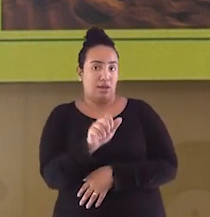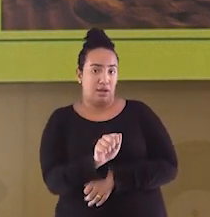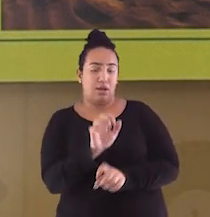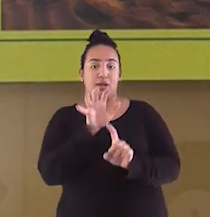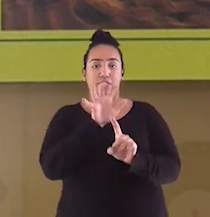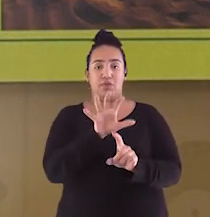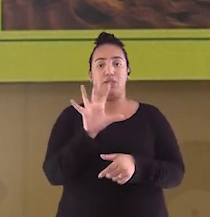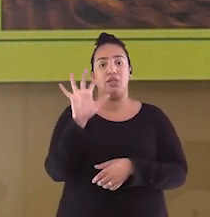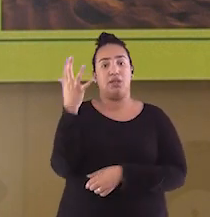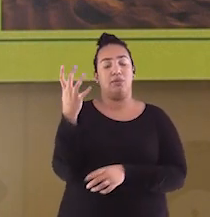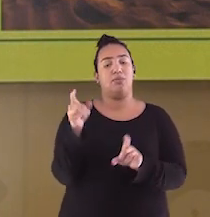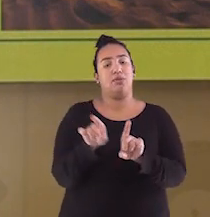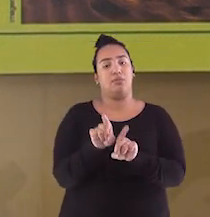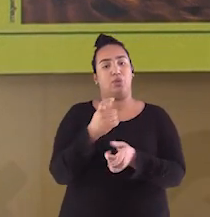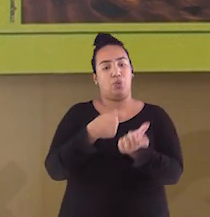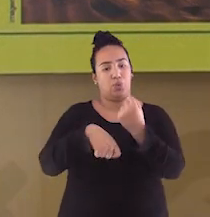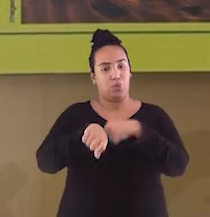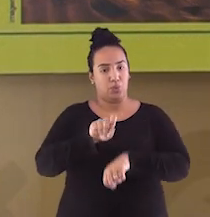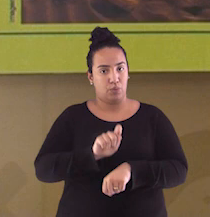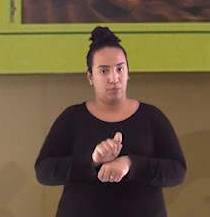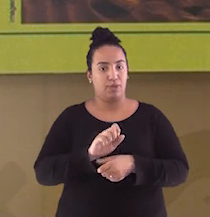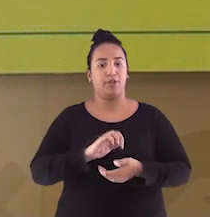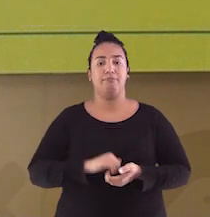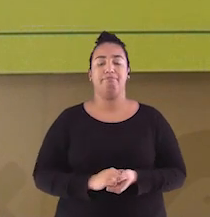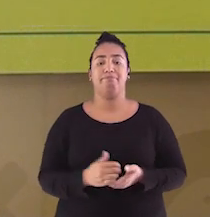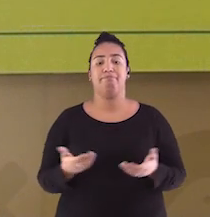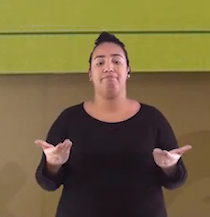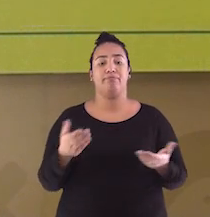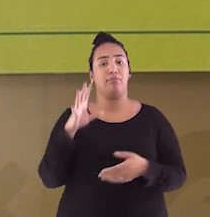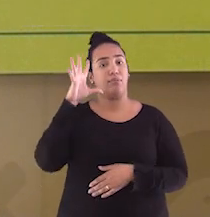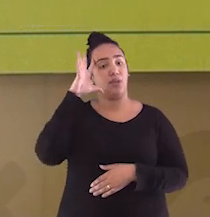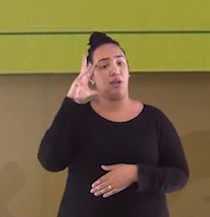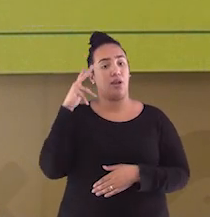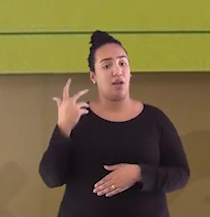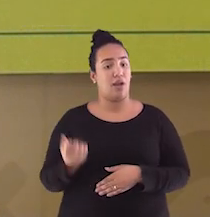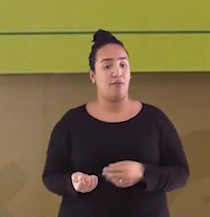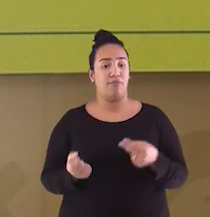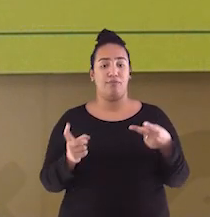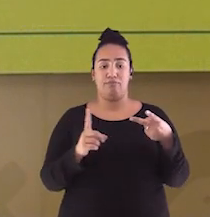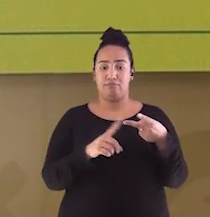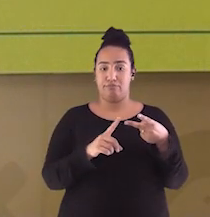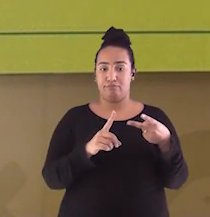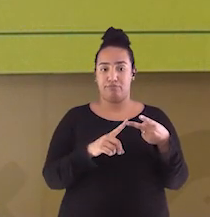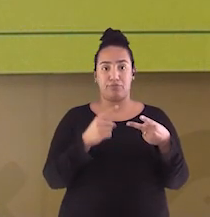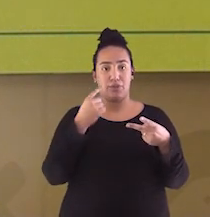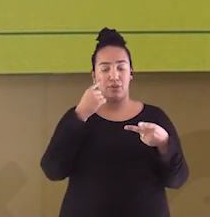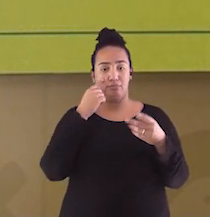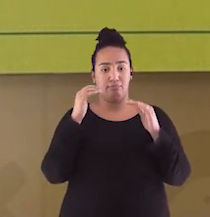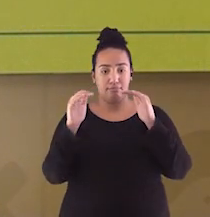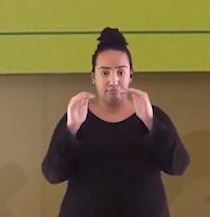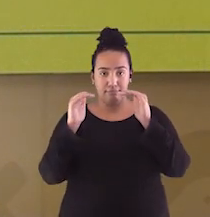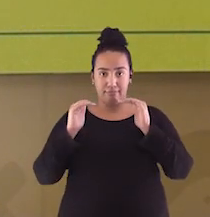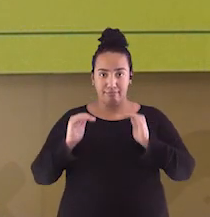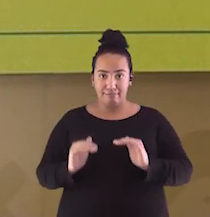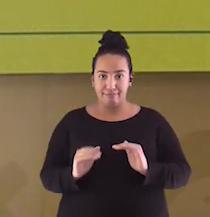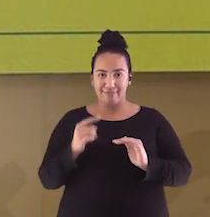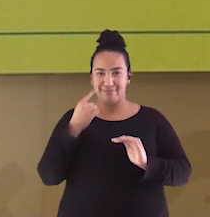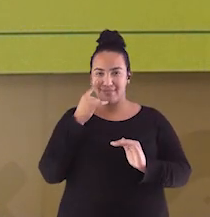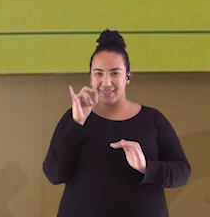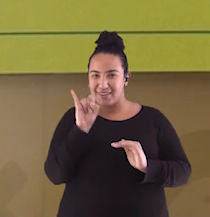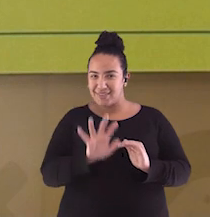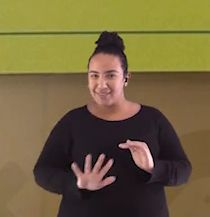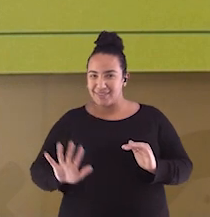dos países. A África subsaariana já está localizada abaixo do deserto do